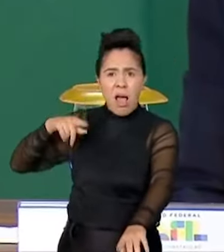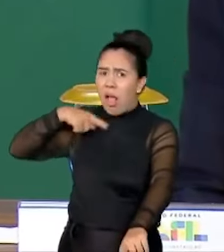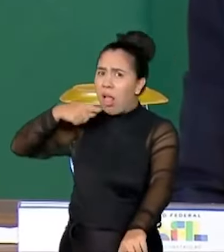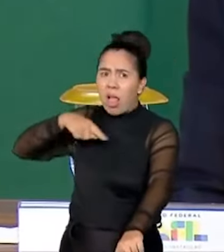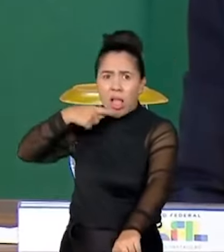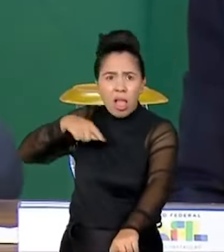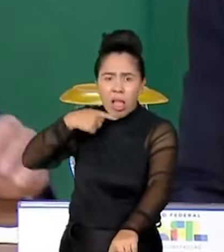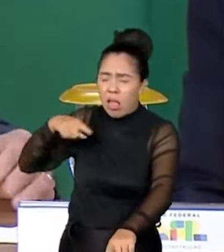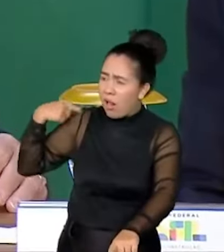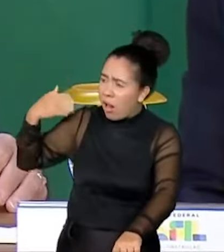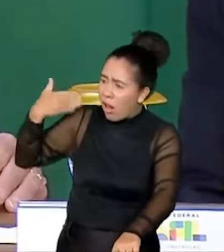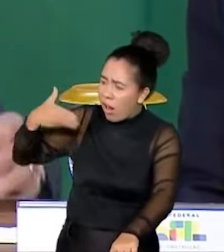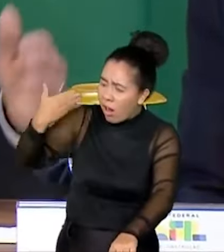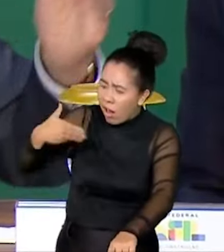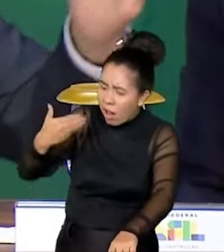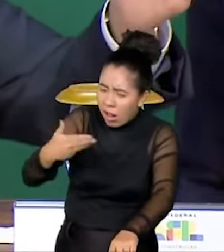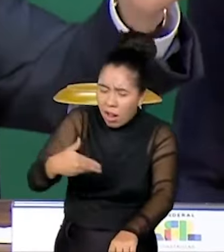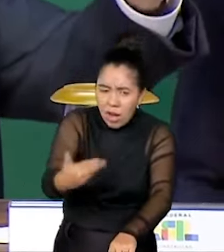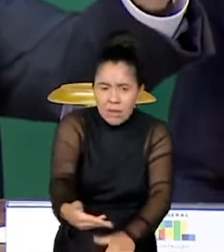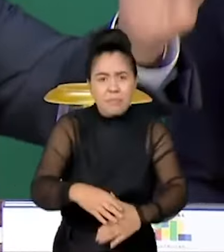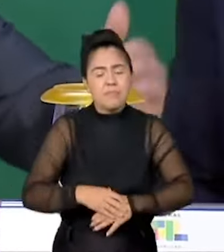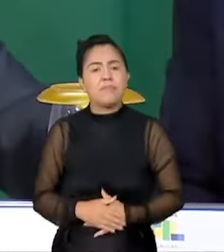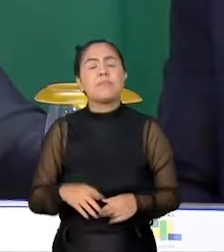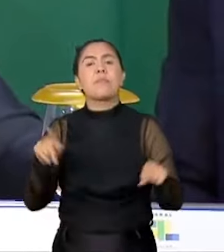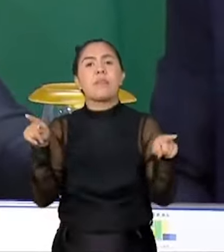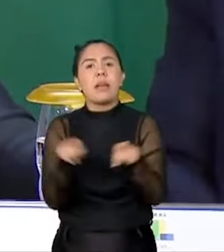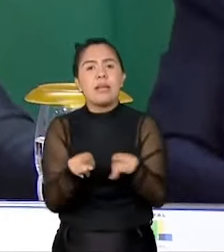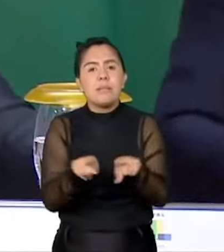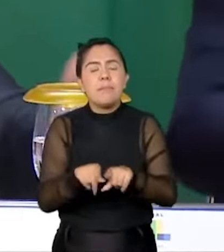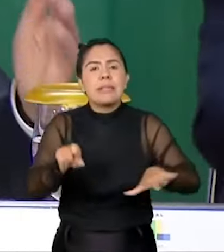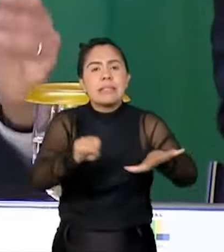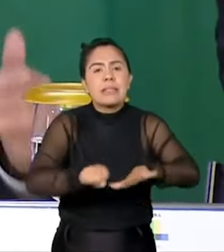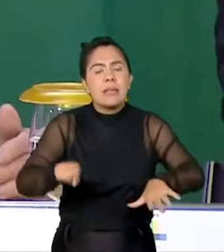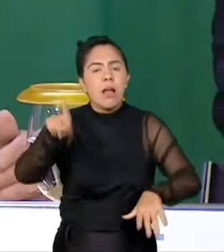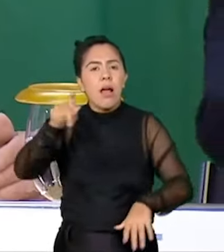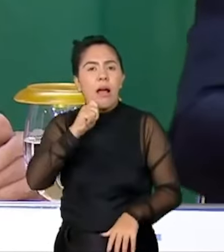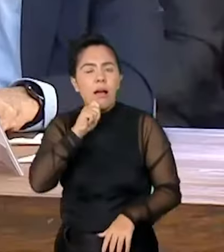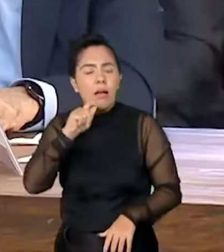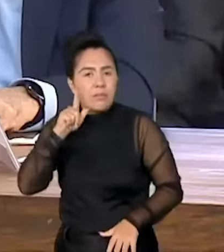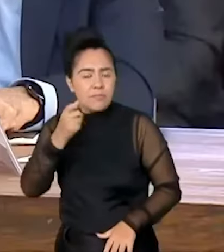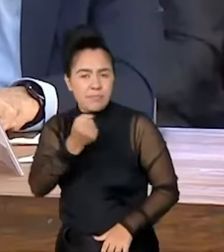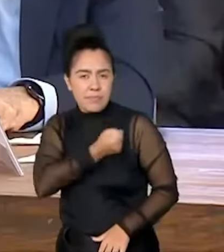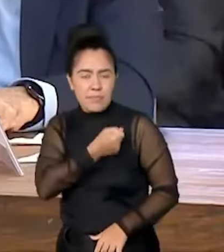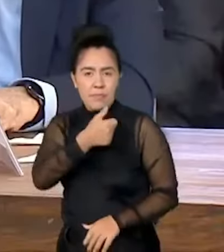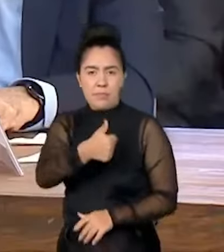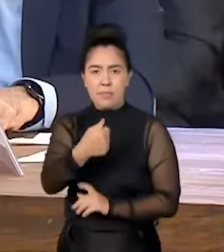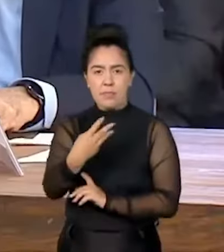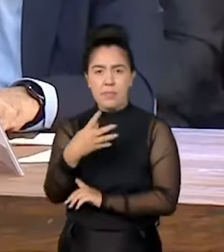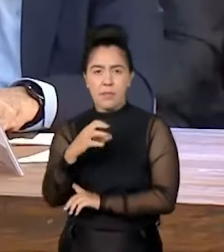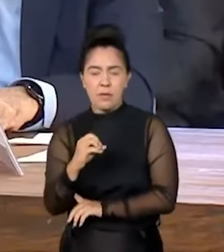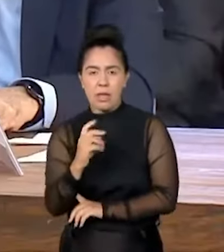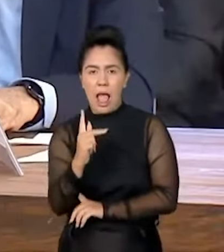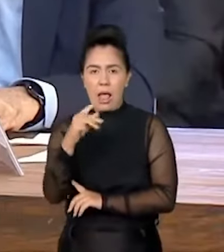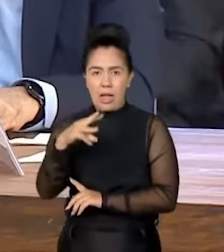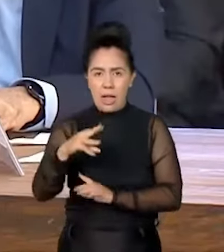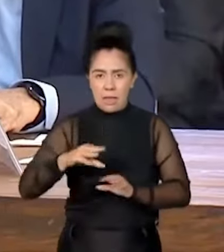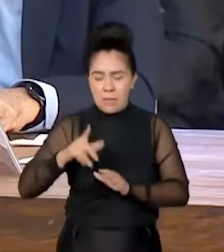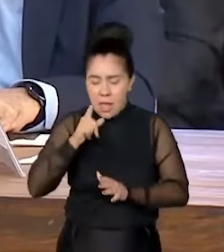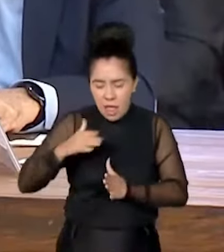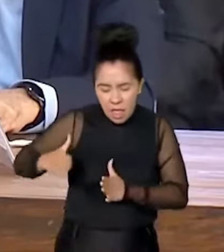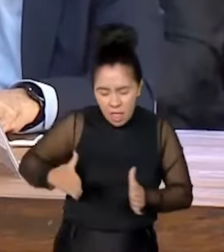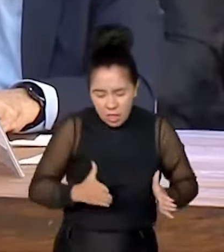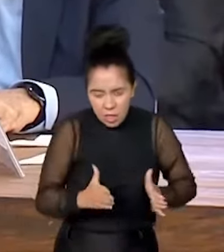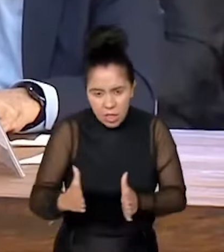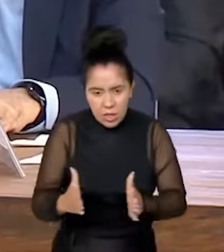Rio São Francisco. O canal do Sertão em Alagoas, com 140 quilômetros, que é uma coisa hoje